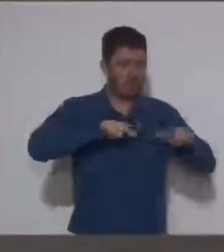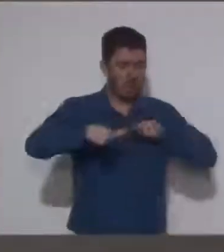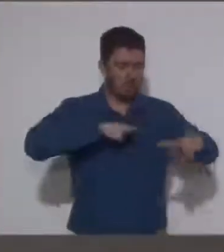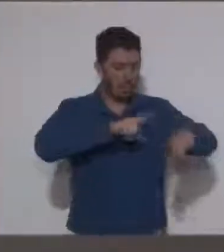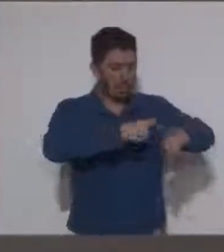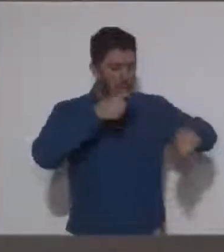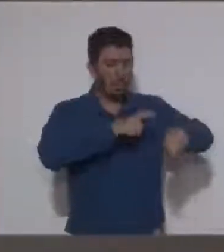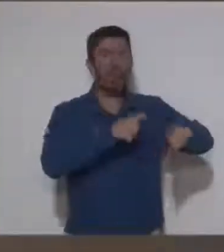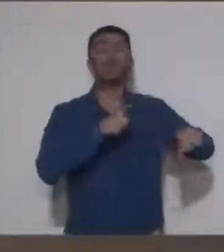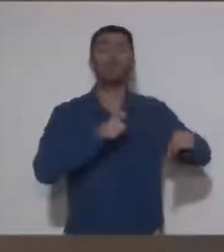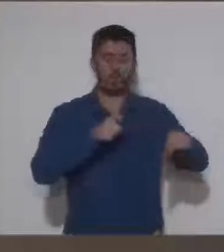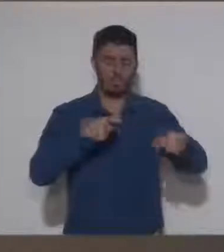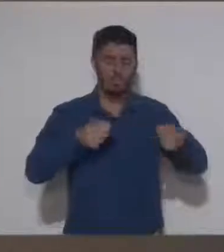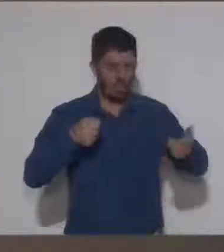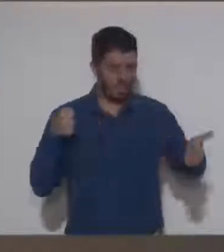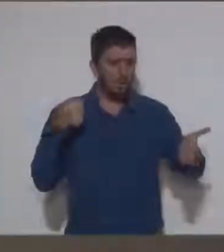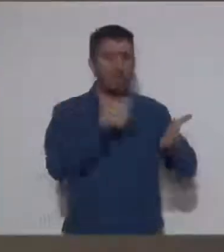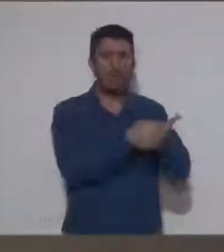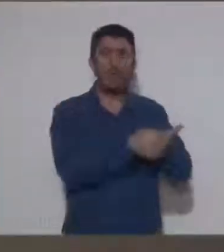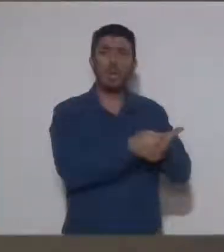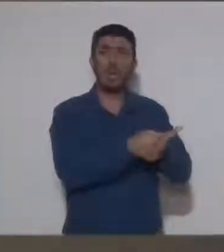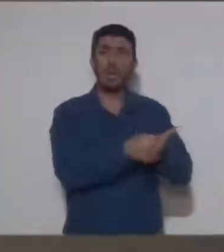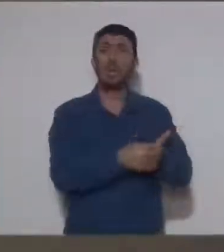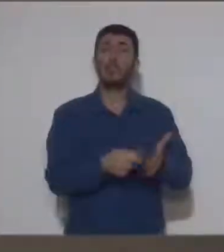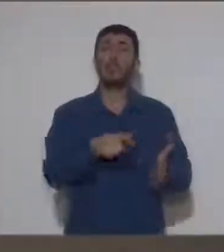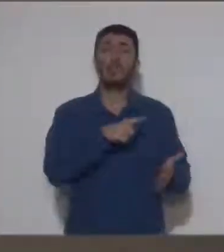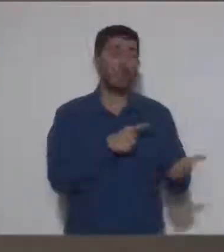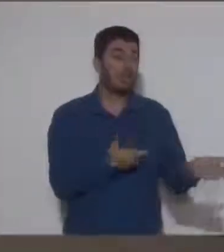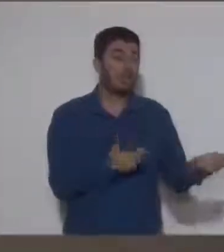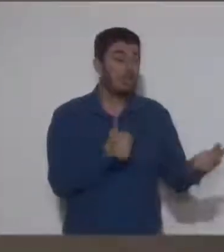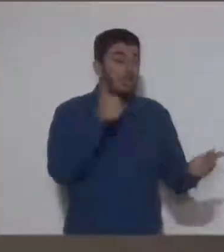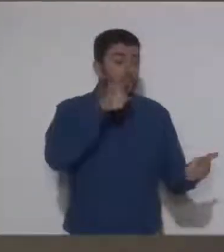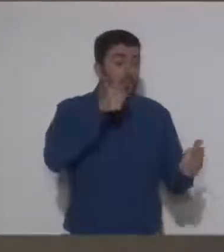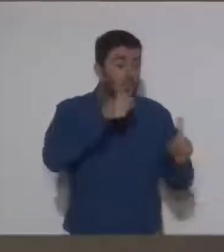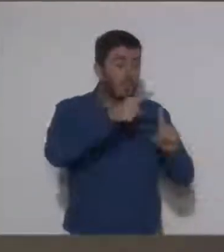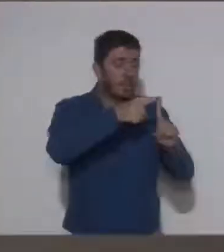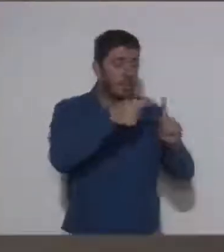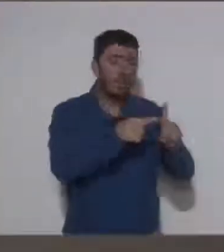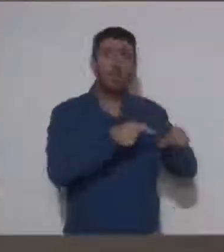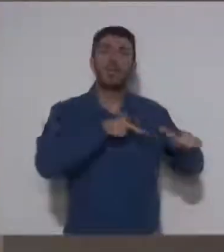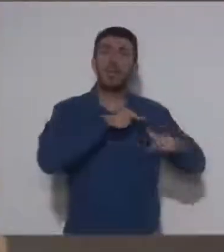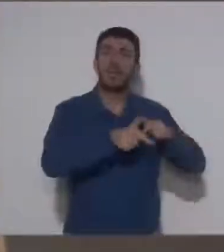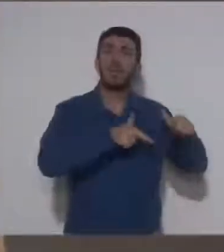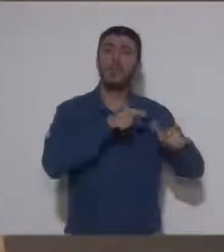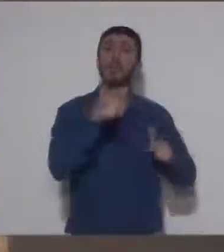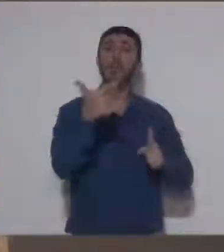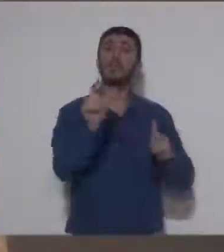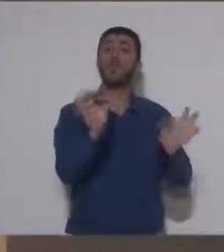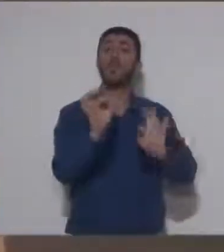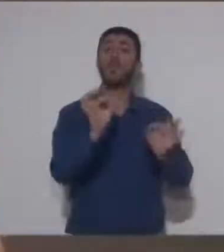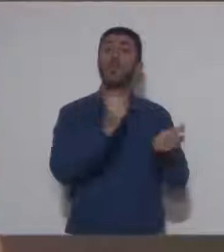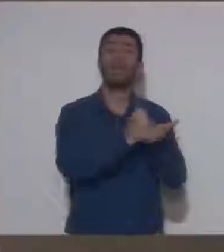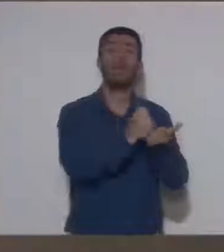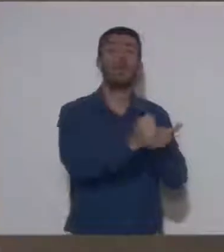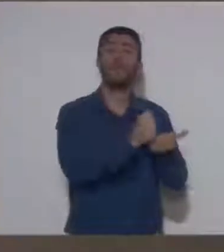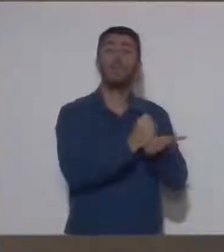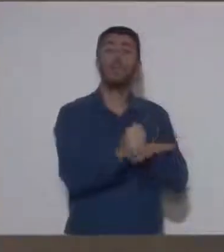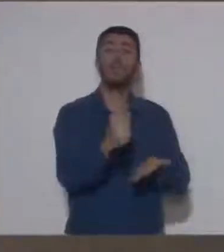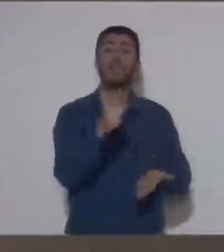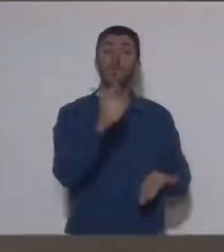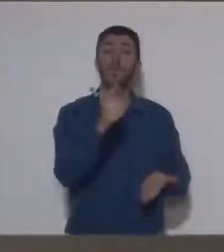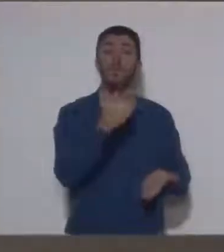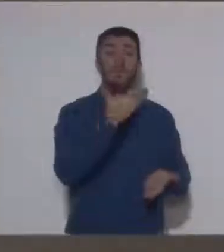também receberá. Assim como muitas jovens, muitas meninas grávidas, elas trabalham sem carteira, sem registro, e